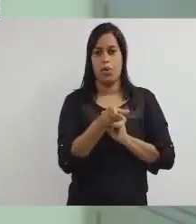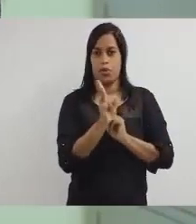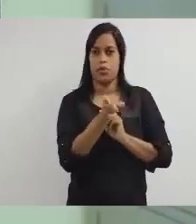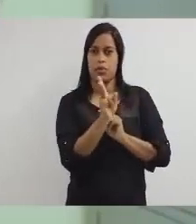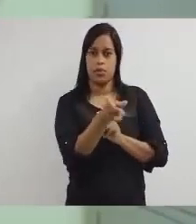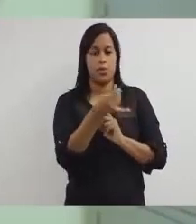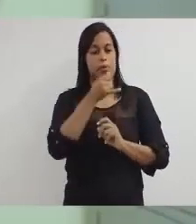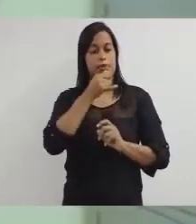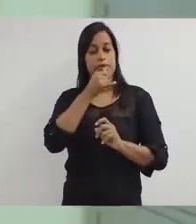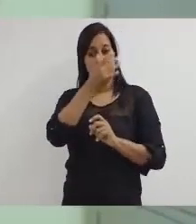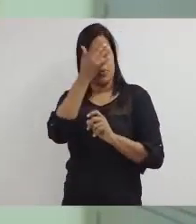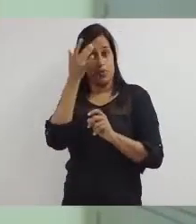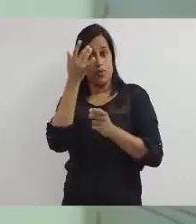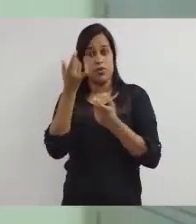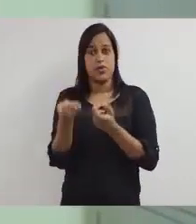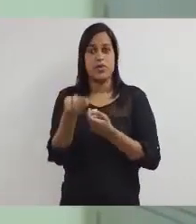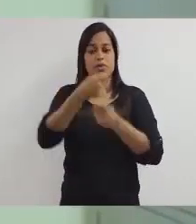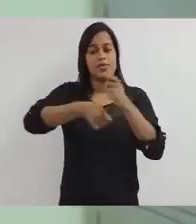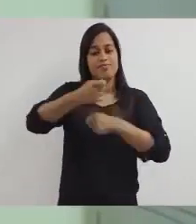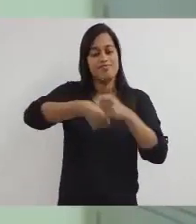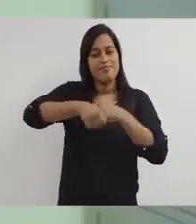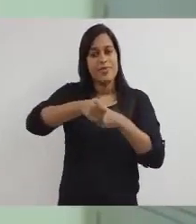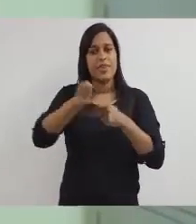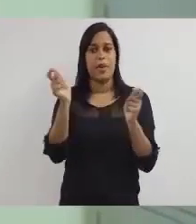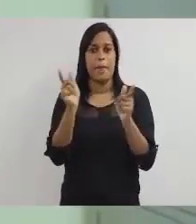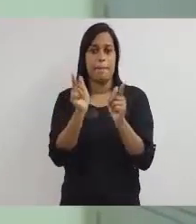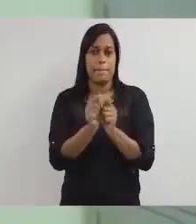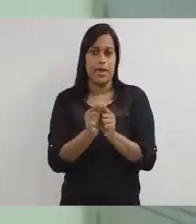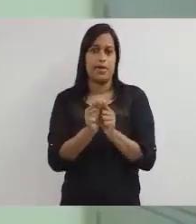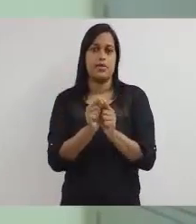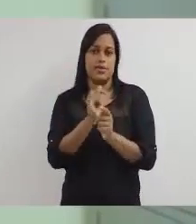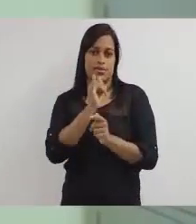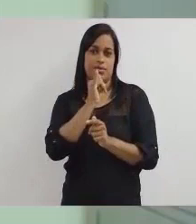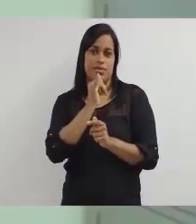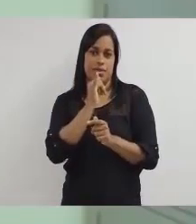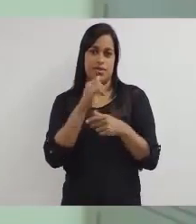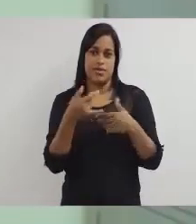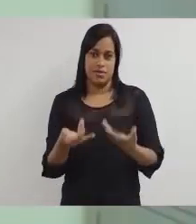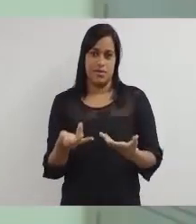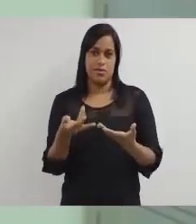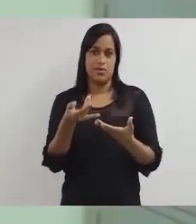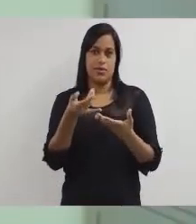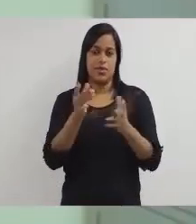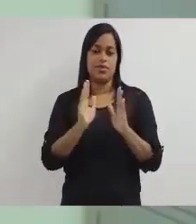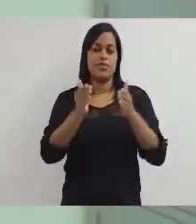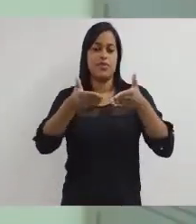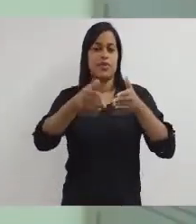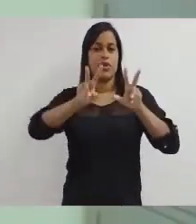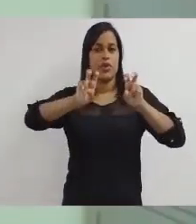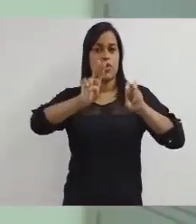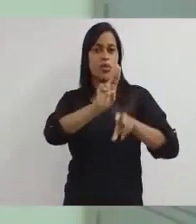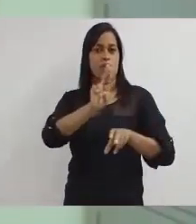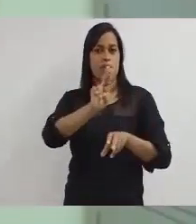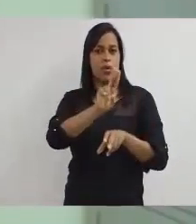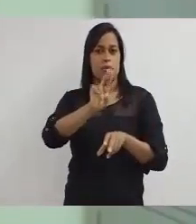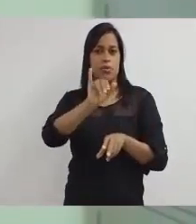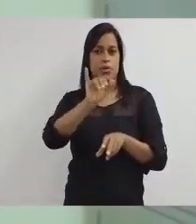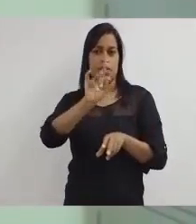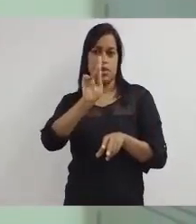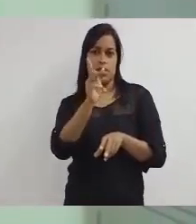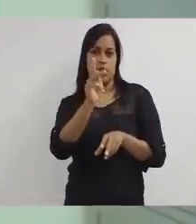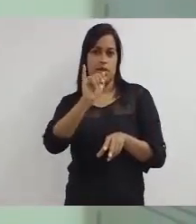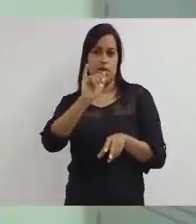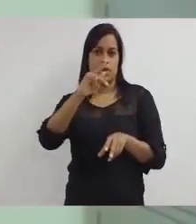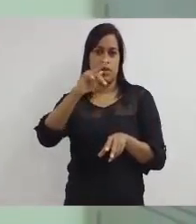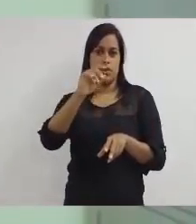vão consumir menos em uma hipótese chamada de hipótese de ceteris paribus. E o que é que diz